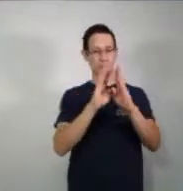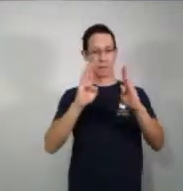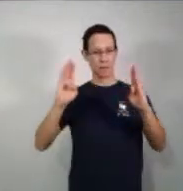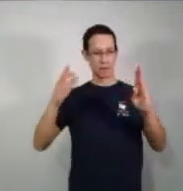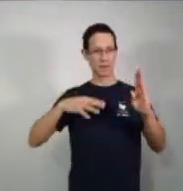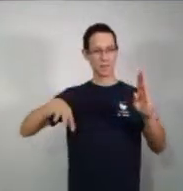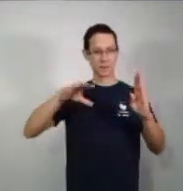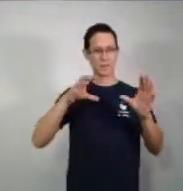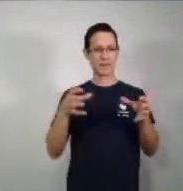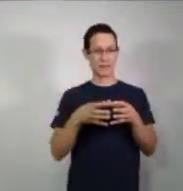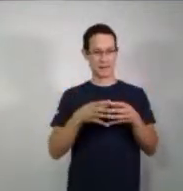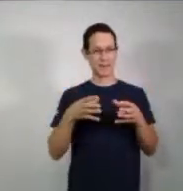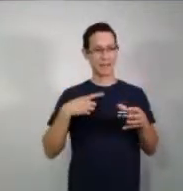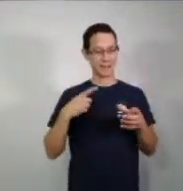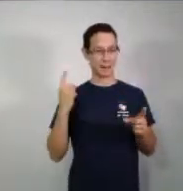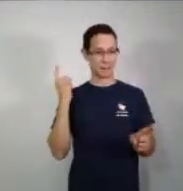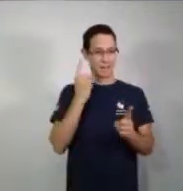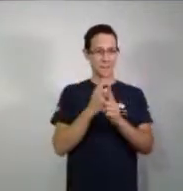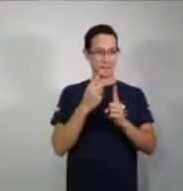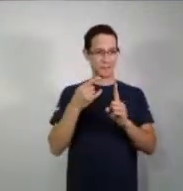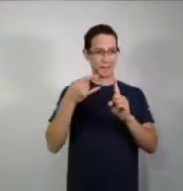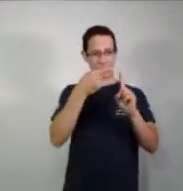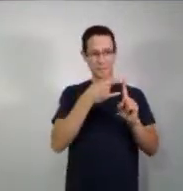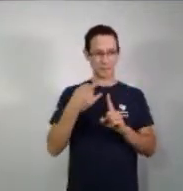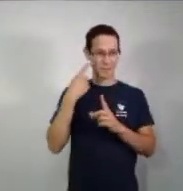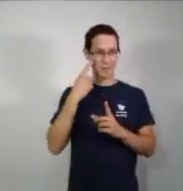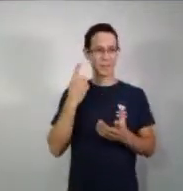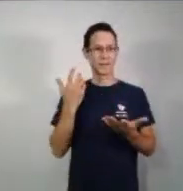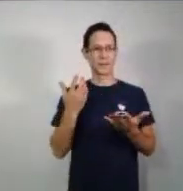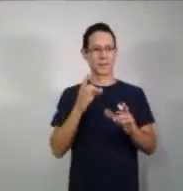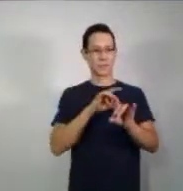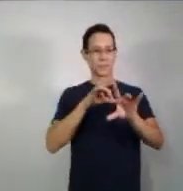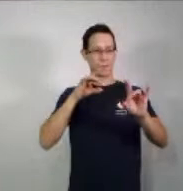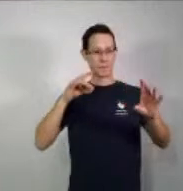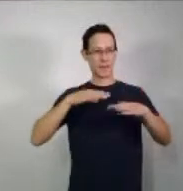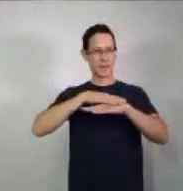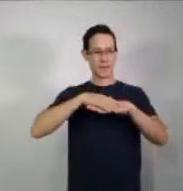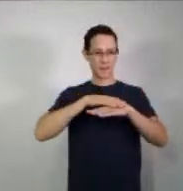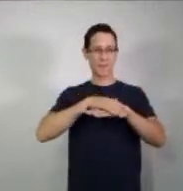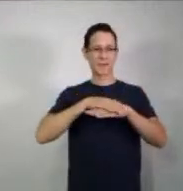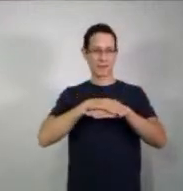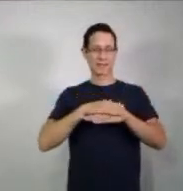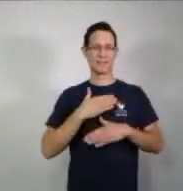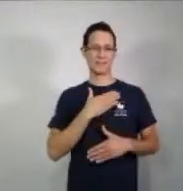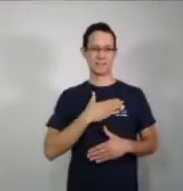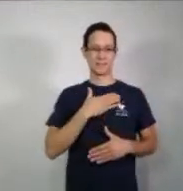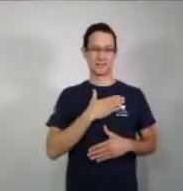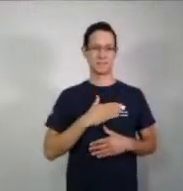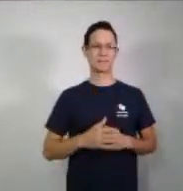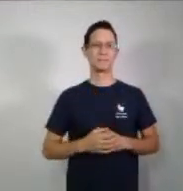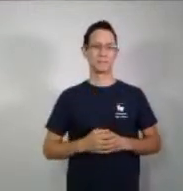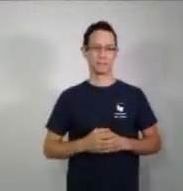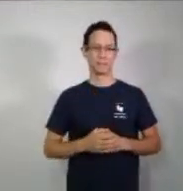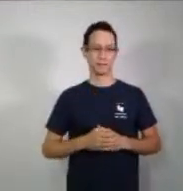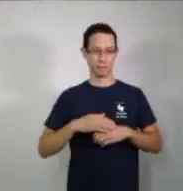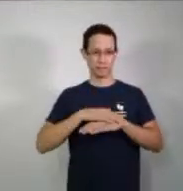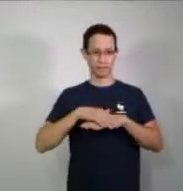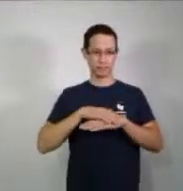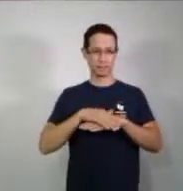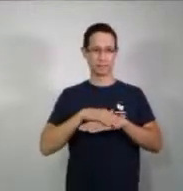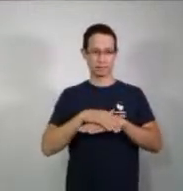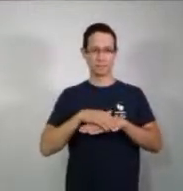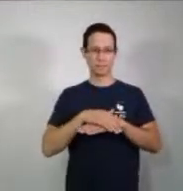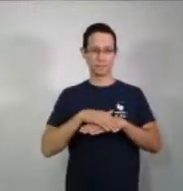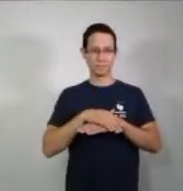manter esses encontros, mesmo que virtuais, essas conversas. E eu estava conversando